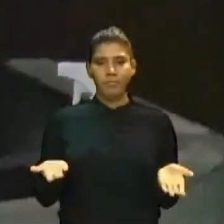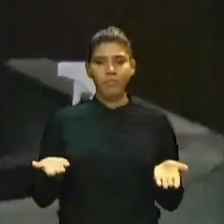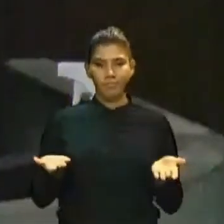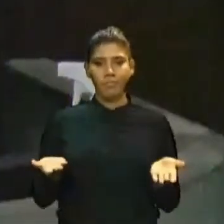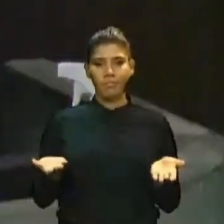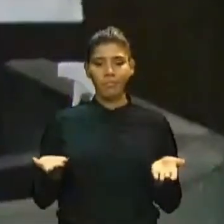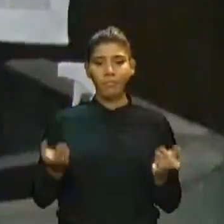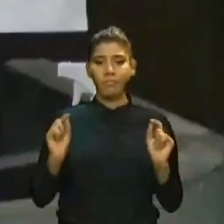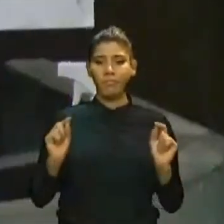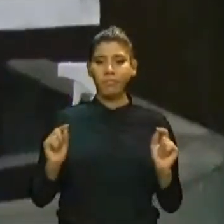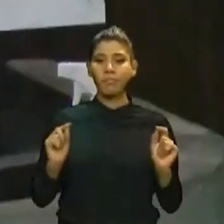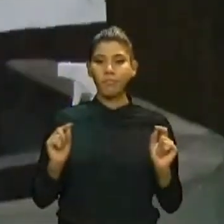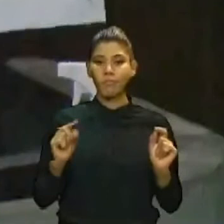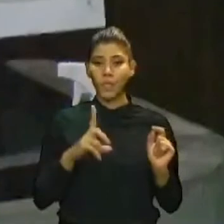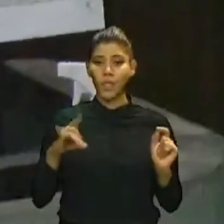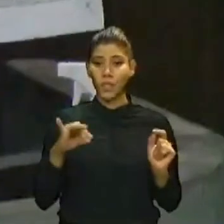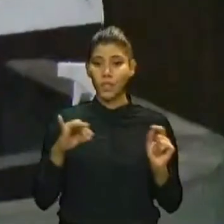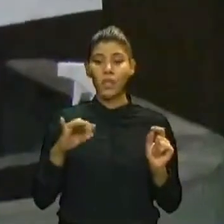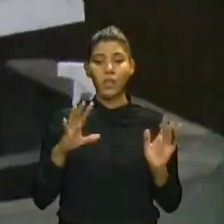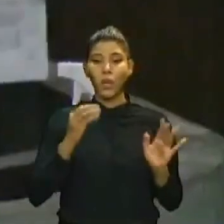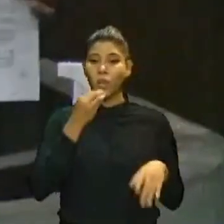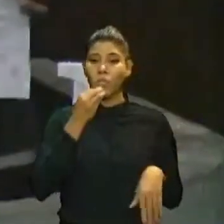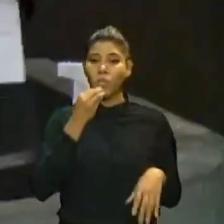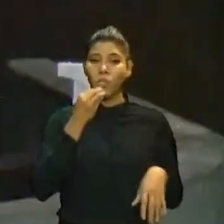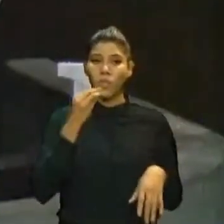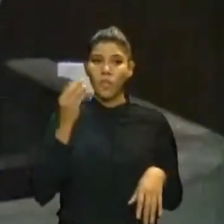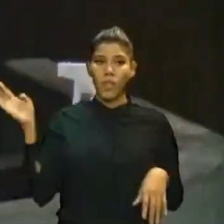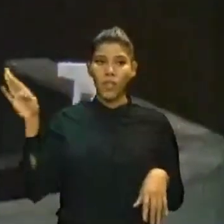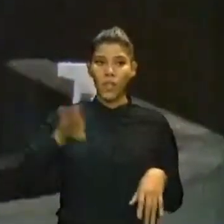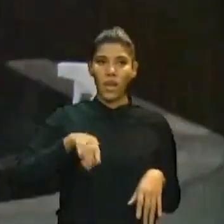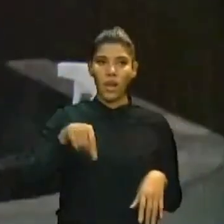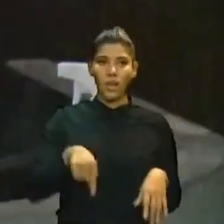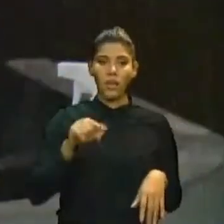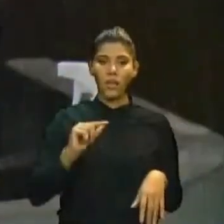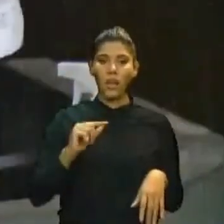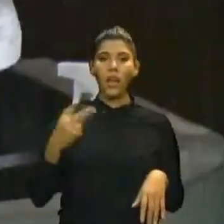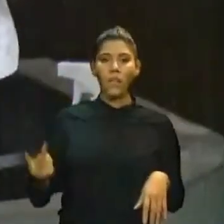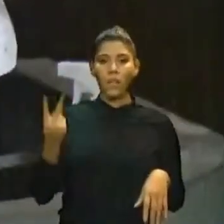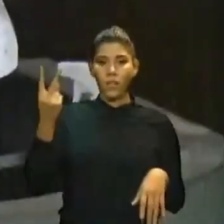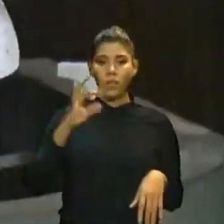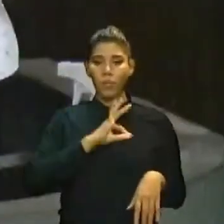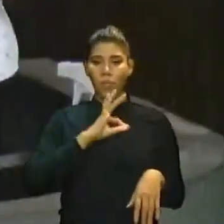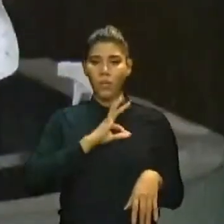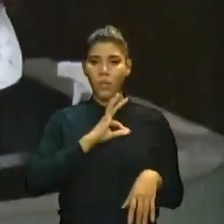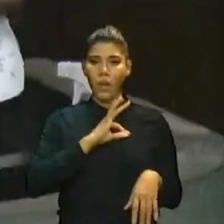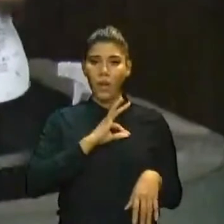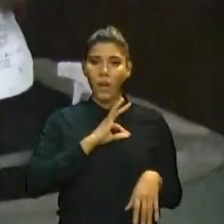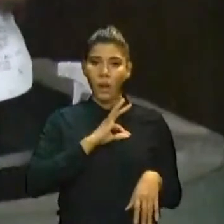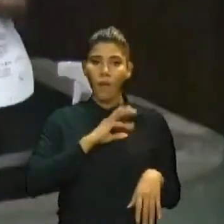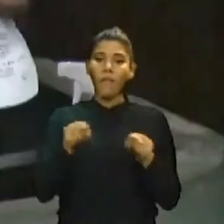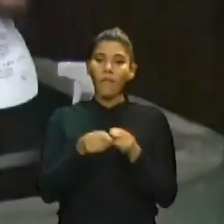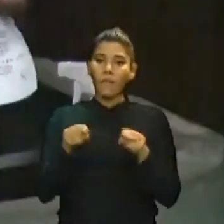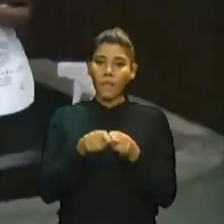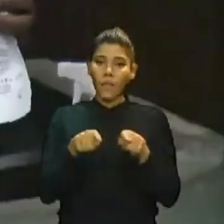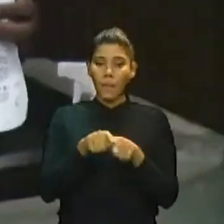no mínimo, o que se deveria chegar nessa casa aqui era um reconhecimento para os policiais, também para os policiais que